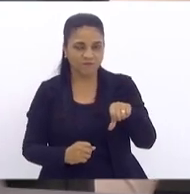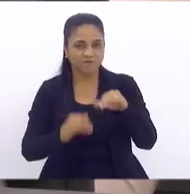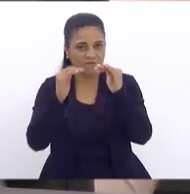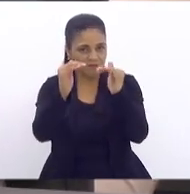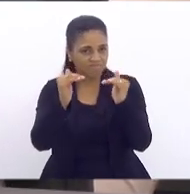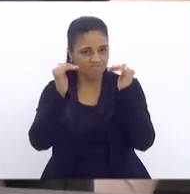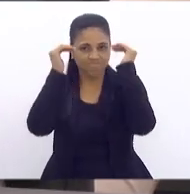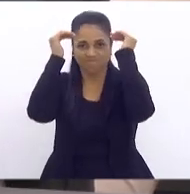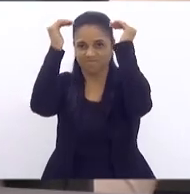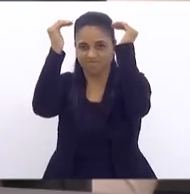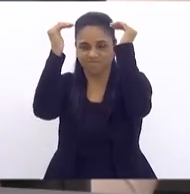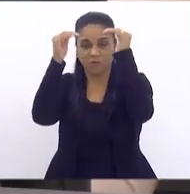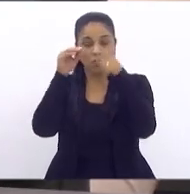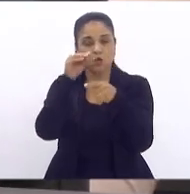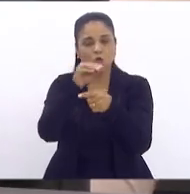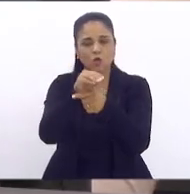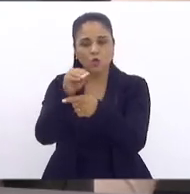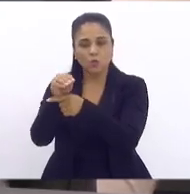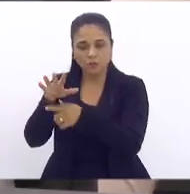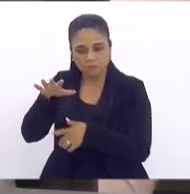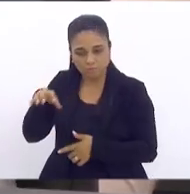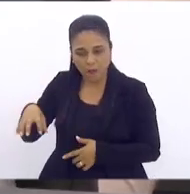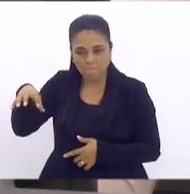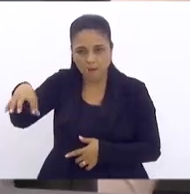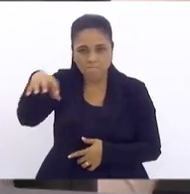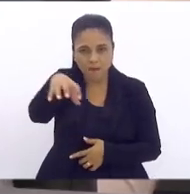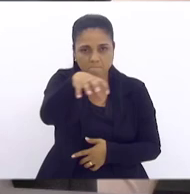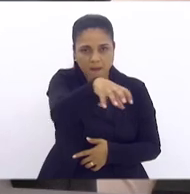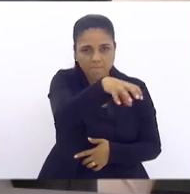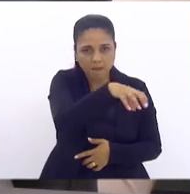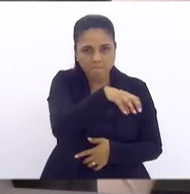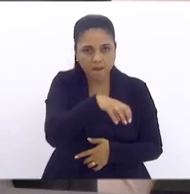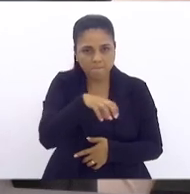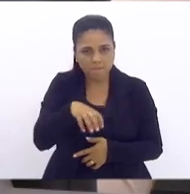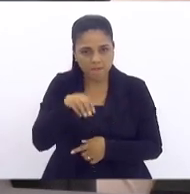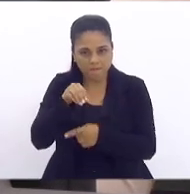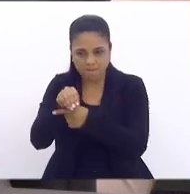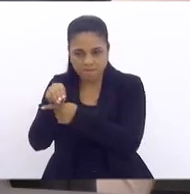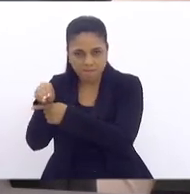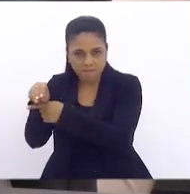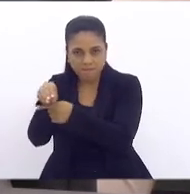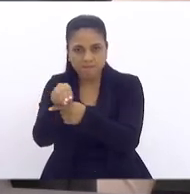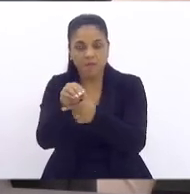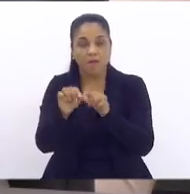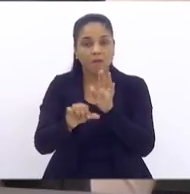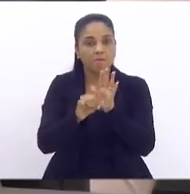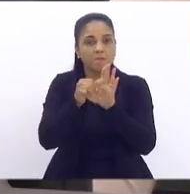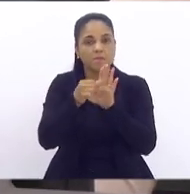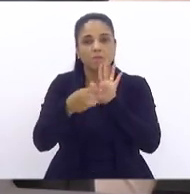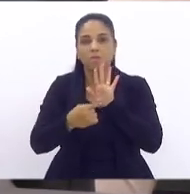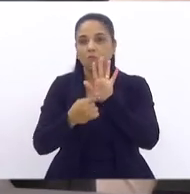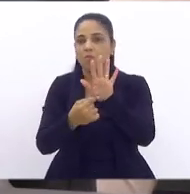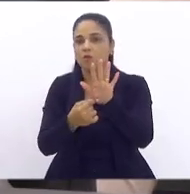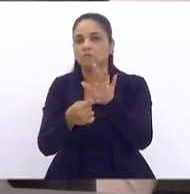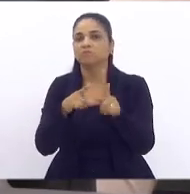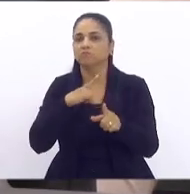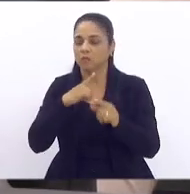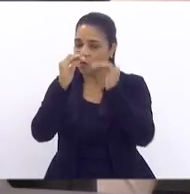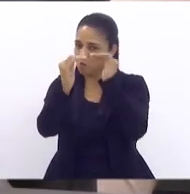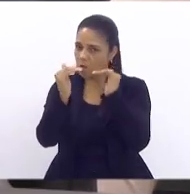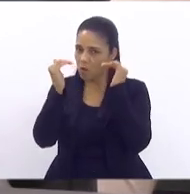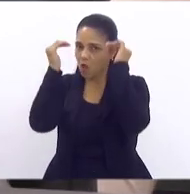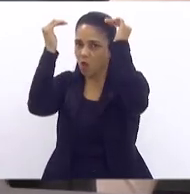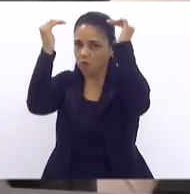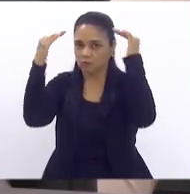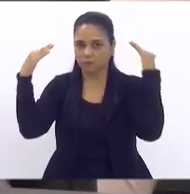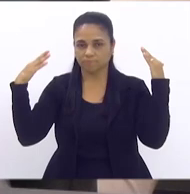autoridades, elas cuidam regionalmente de cada área. Então, nós gostaríamos primeiro de destacar que há uma autoridade